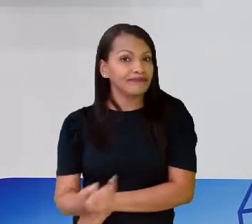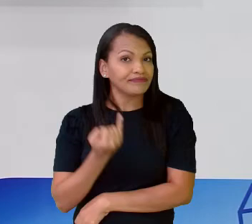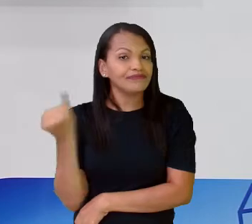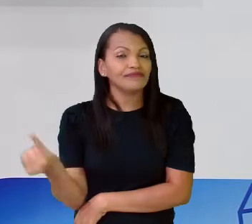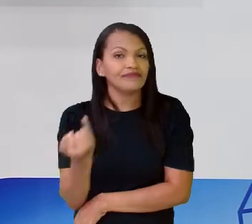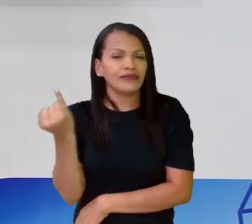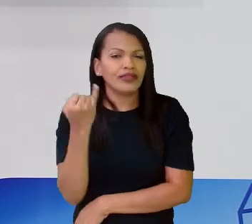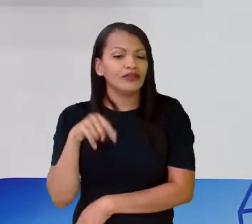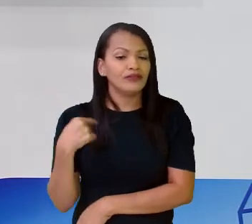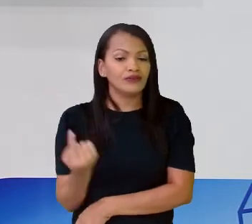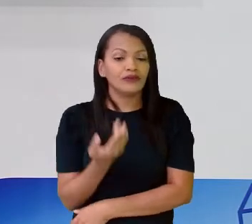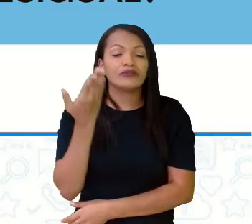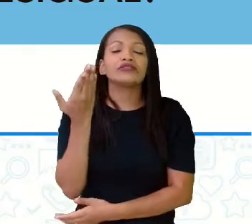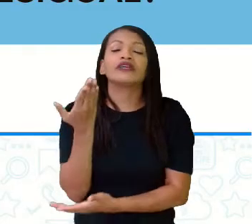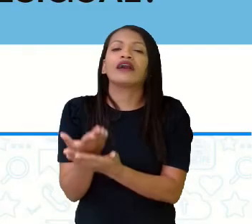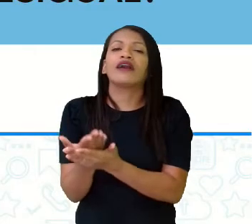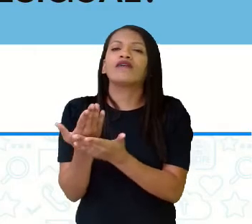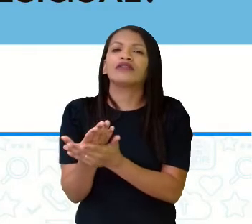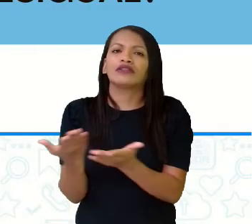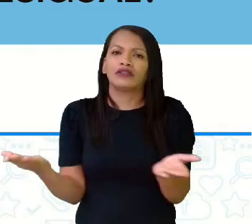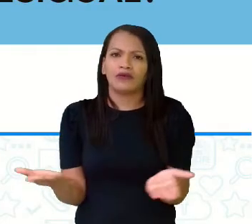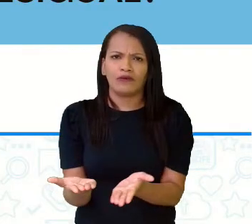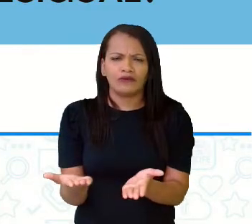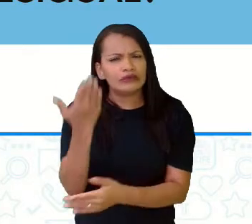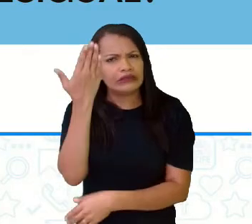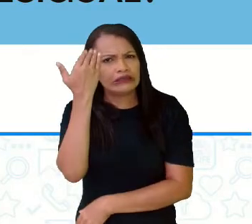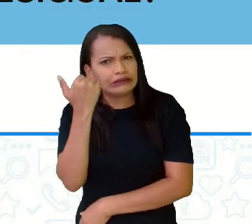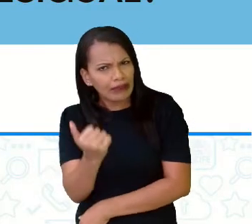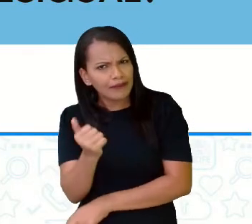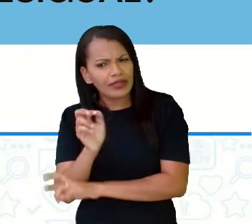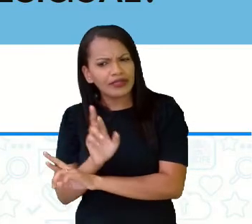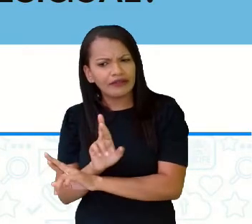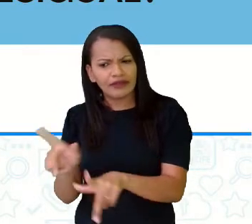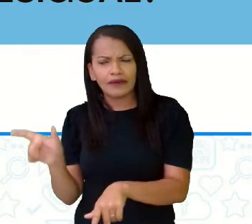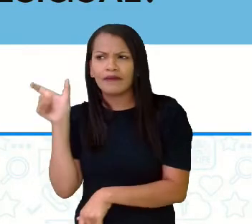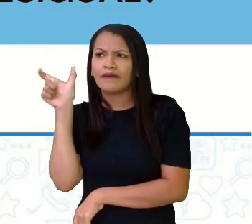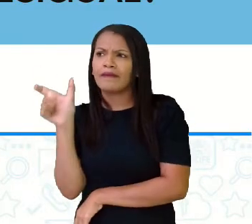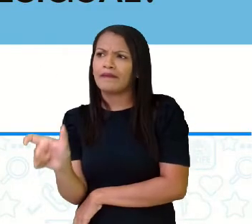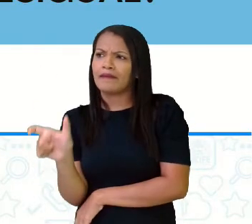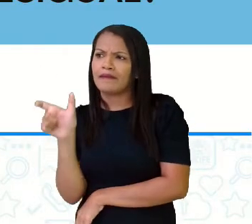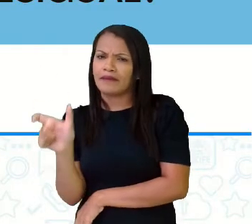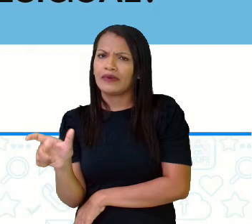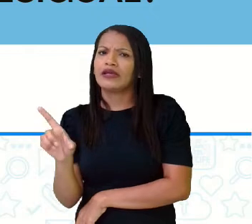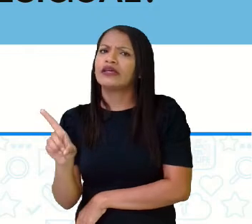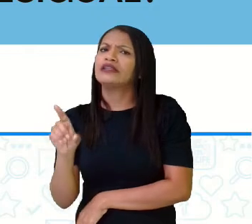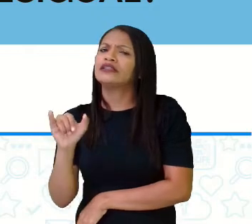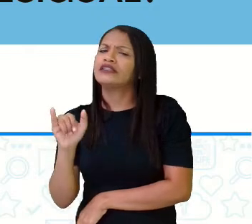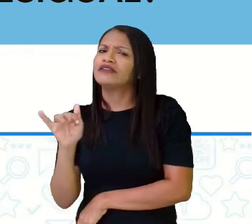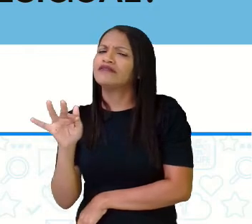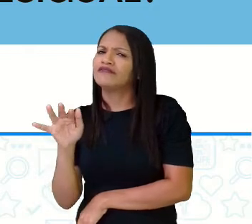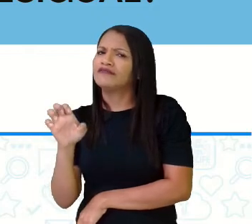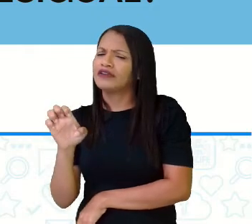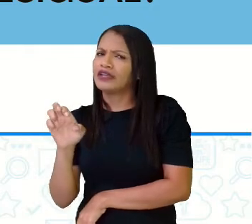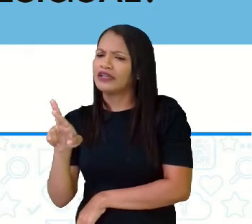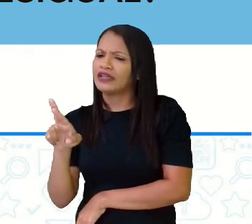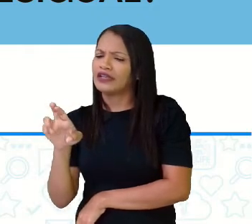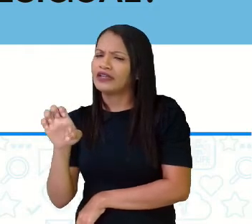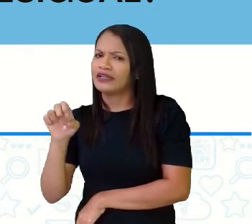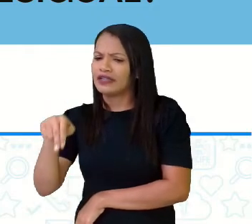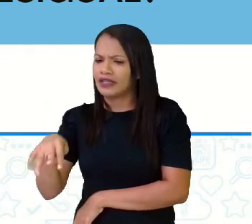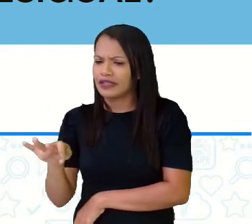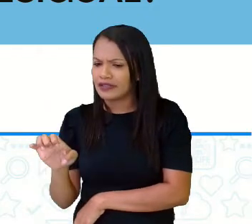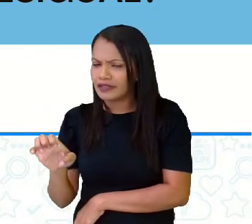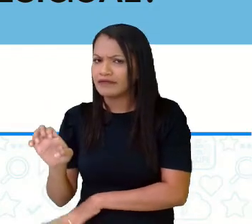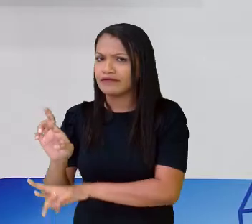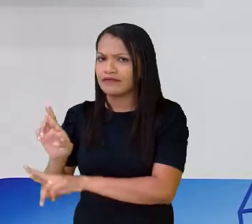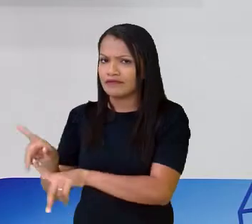para falar da nossa aula de hoje. Ó. Você sabe a diferença entre as palavras diferente e desigual? São